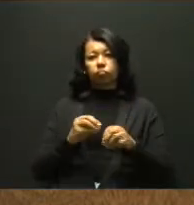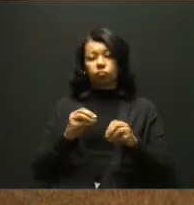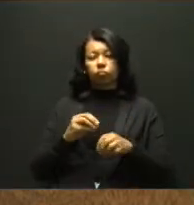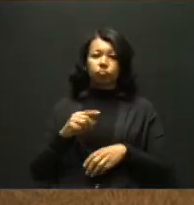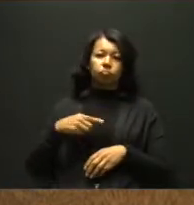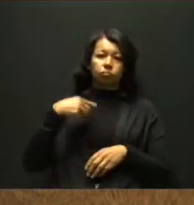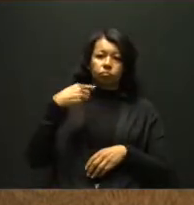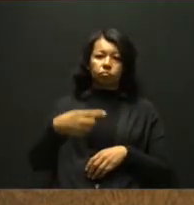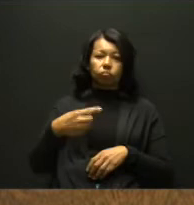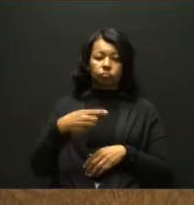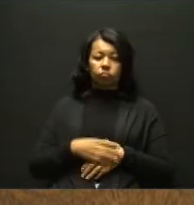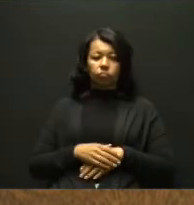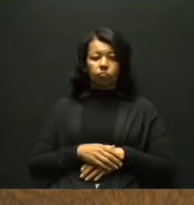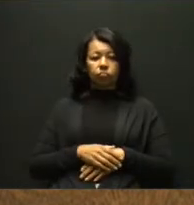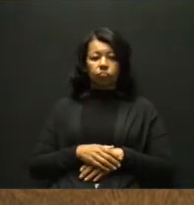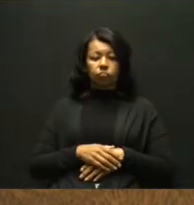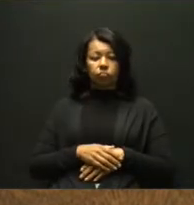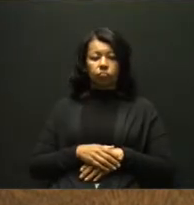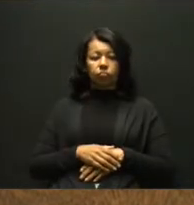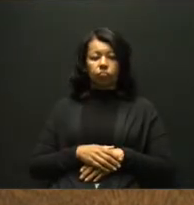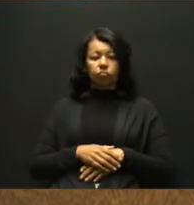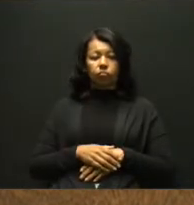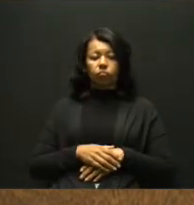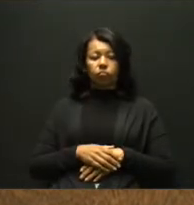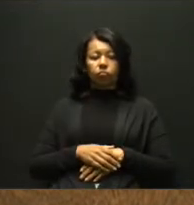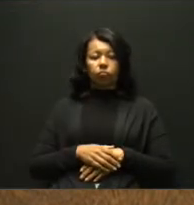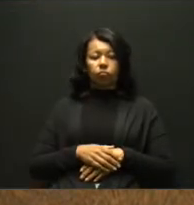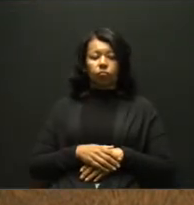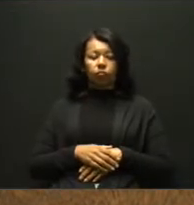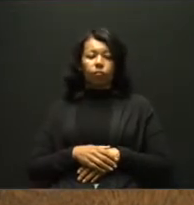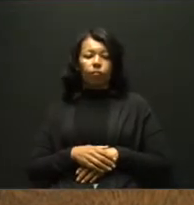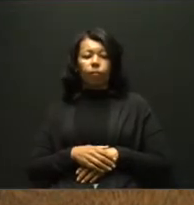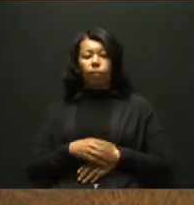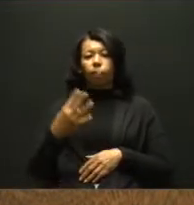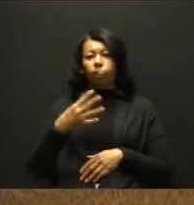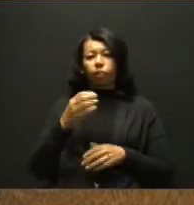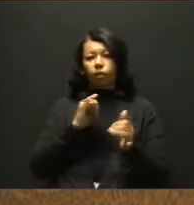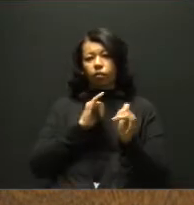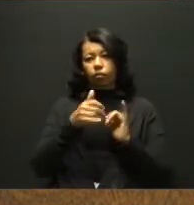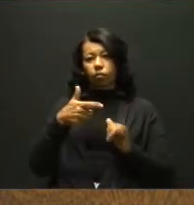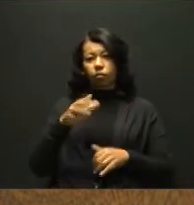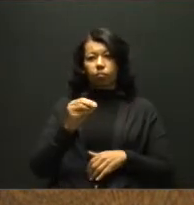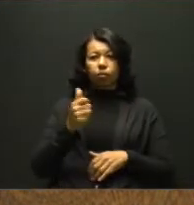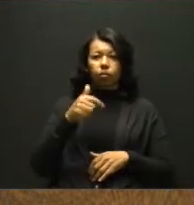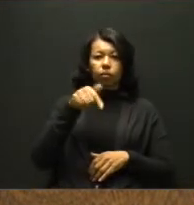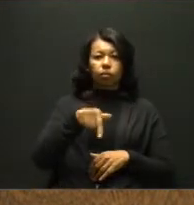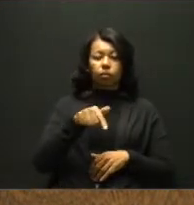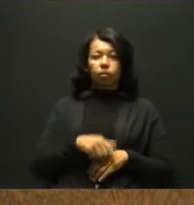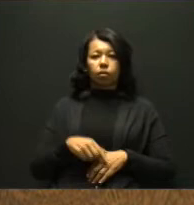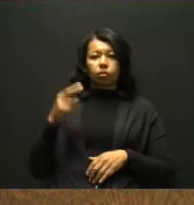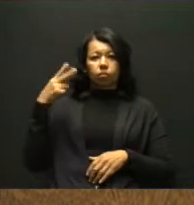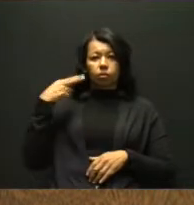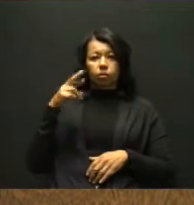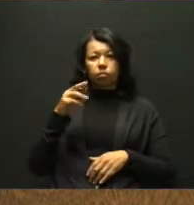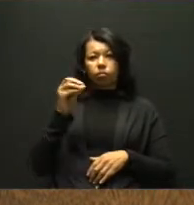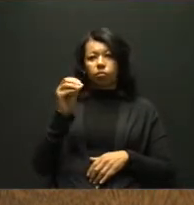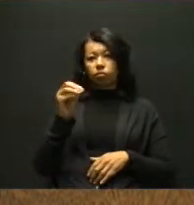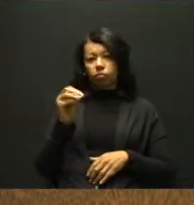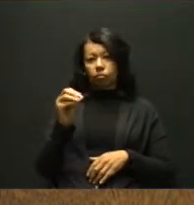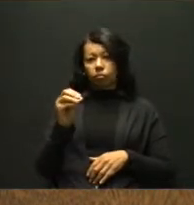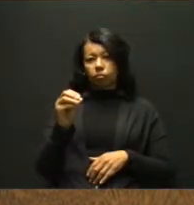seguinte dona helena net cunha 4 de junho de 2007 rodrigo gomes ramos